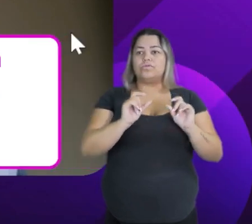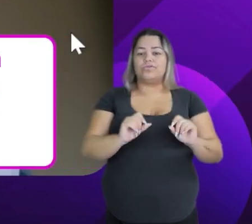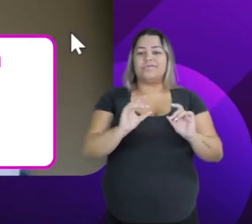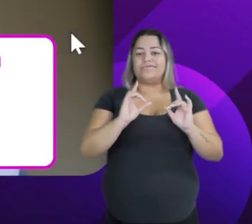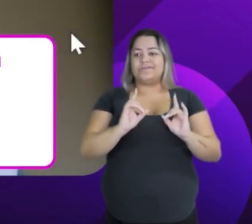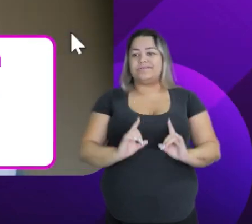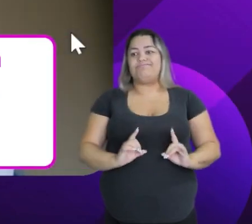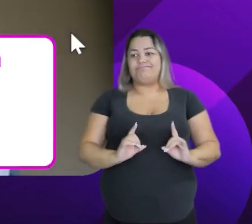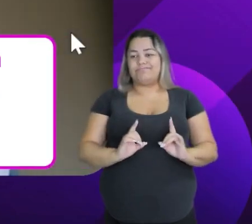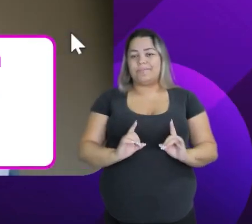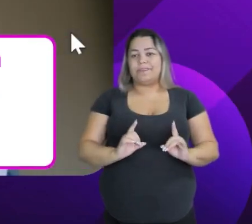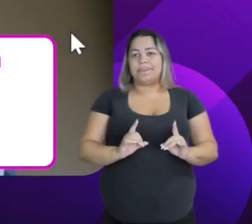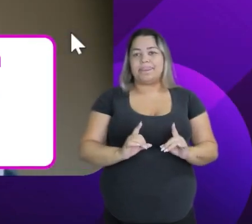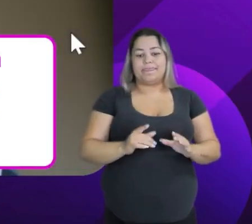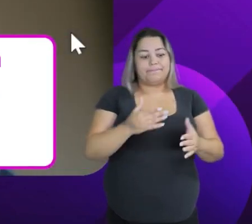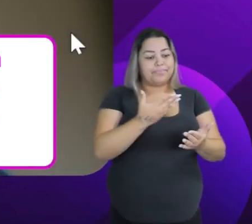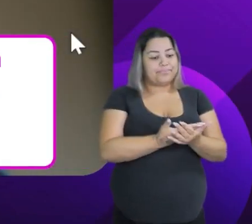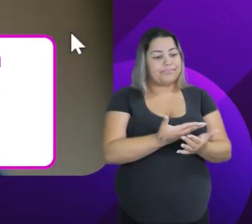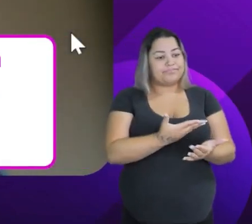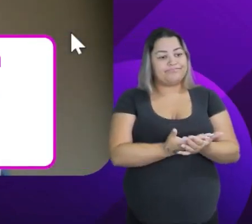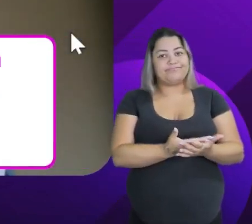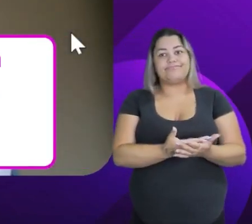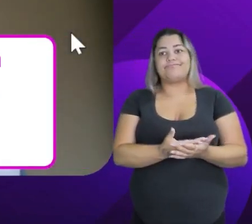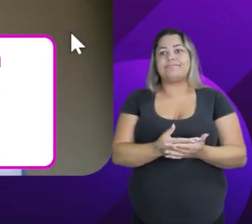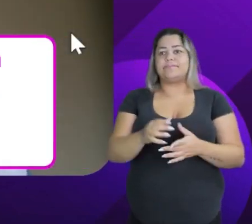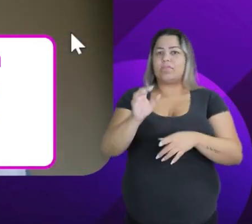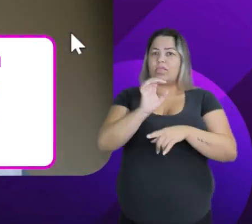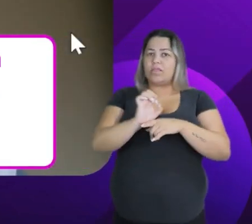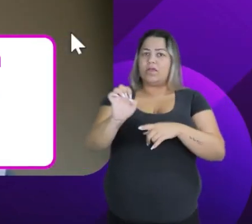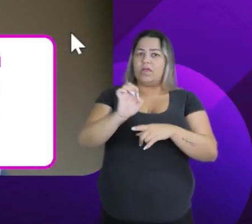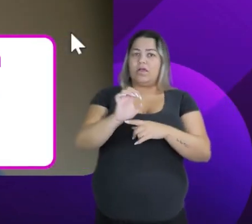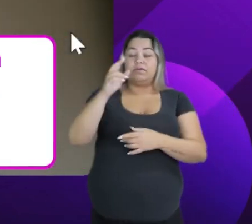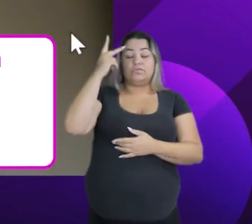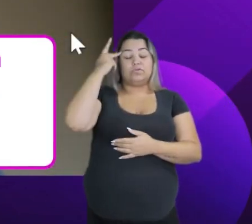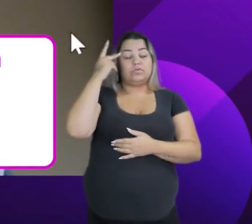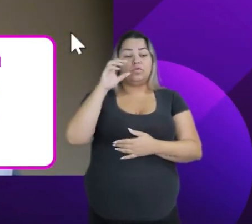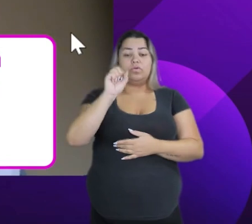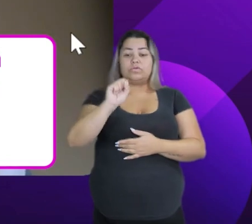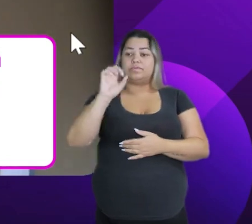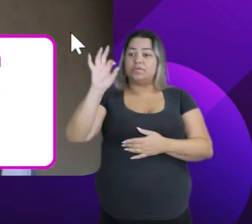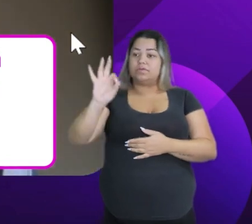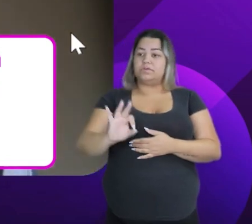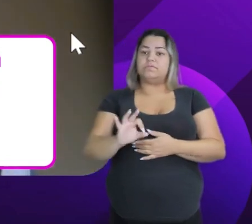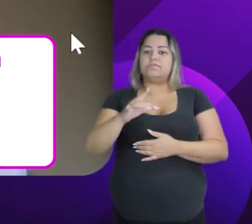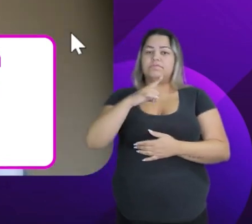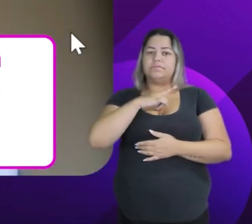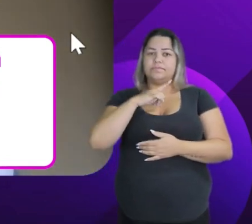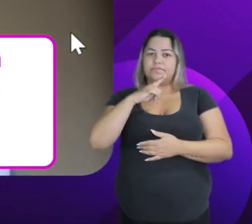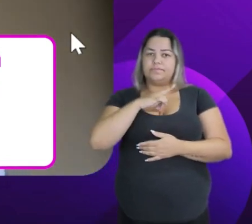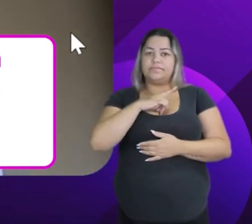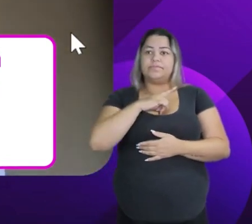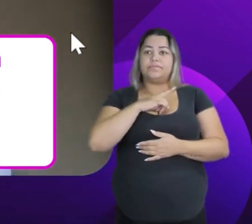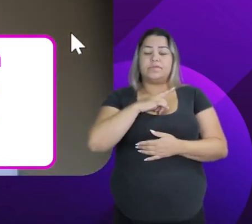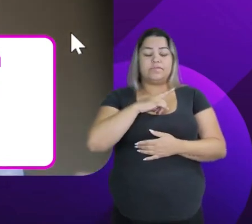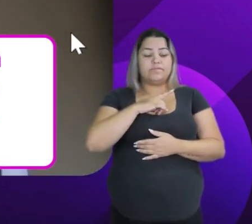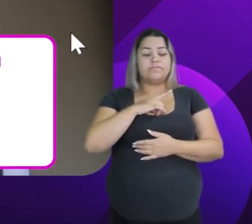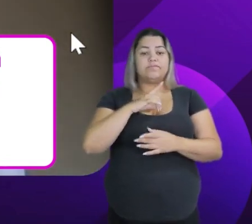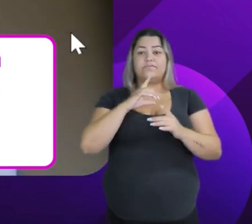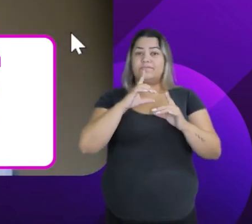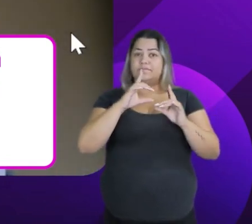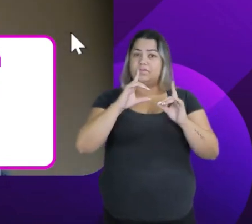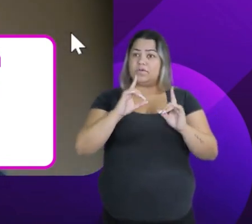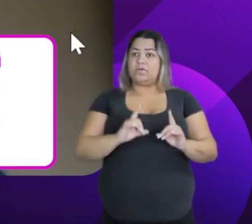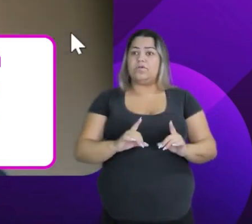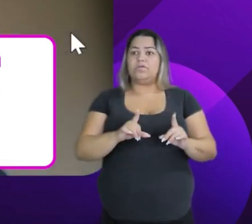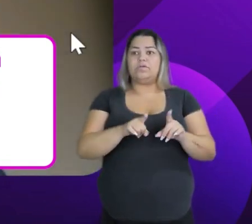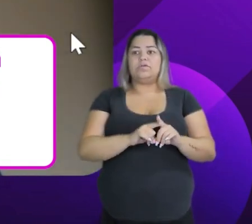tem um estudo, por exemplo, no estado de São Paulo, que mostrou que 8% da população tem deficiências físicas, e não somente